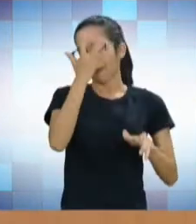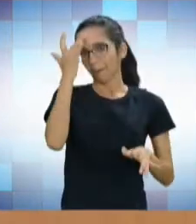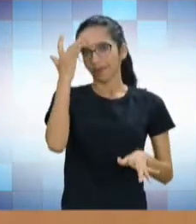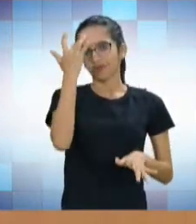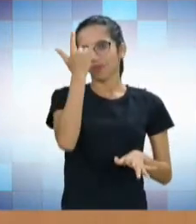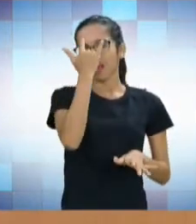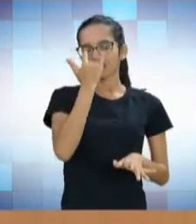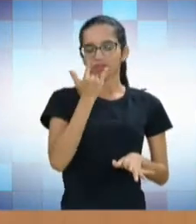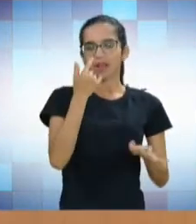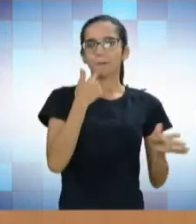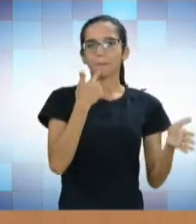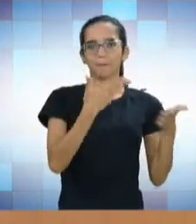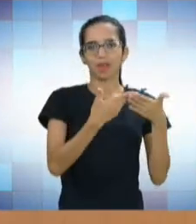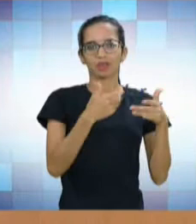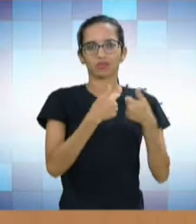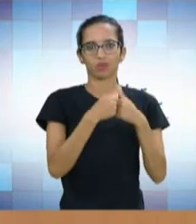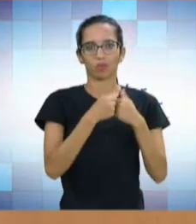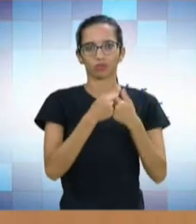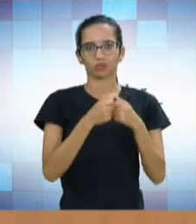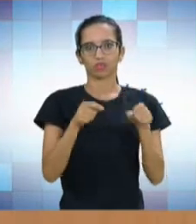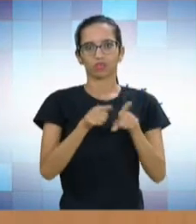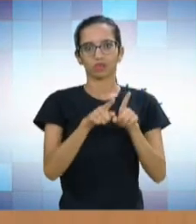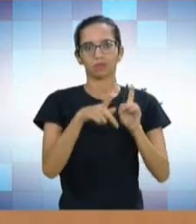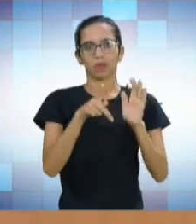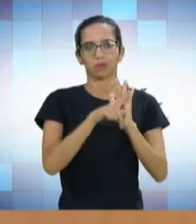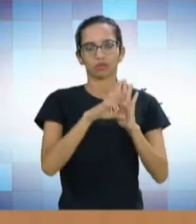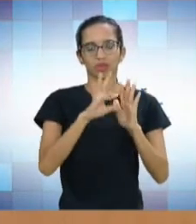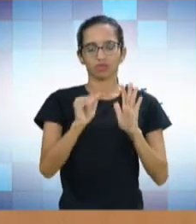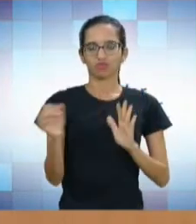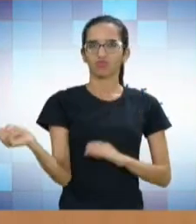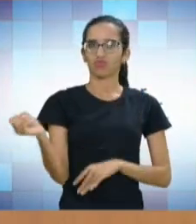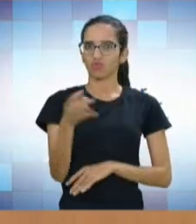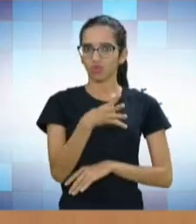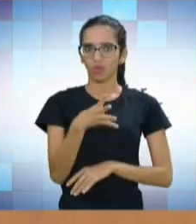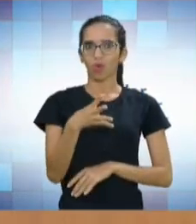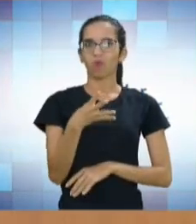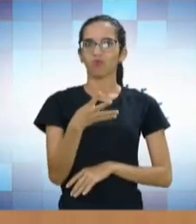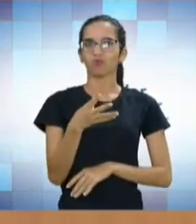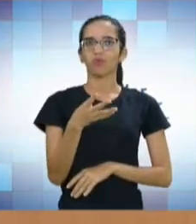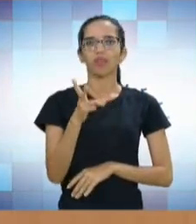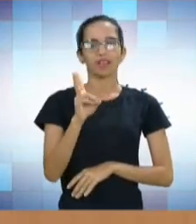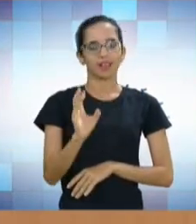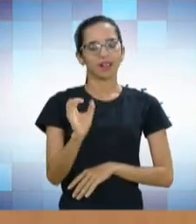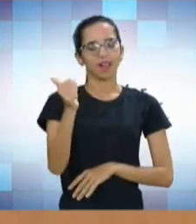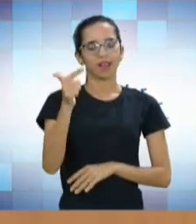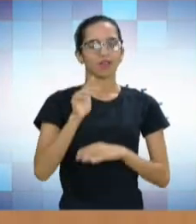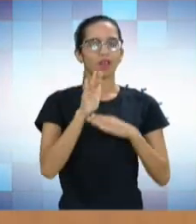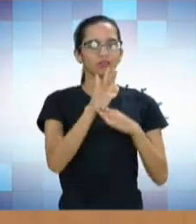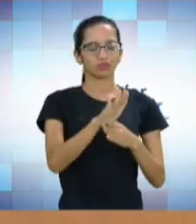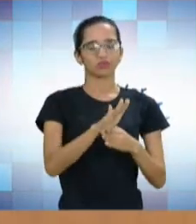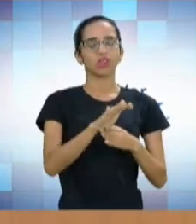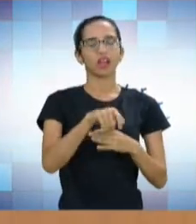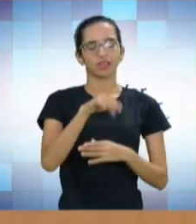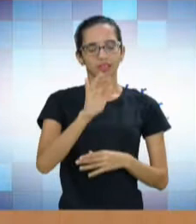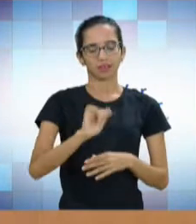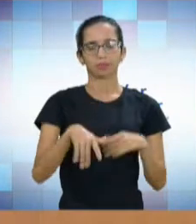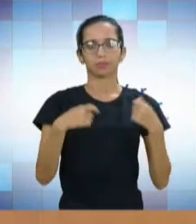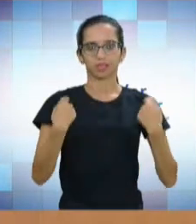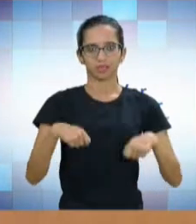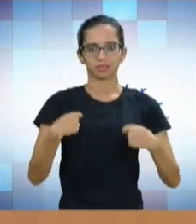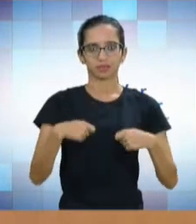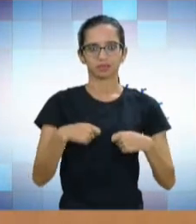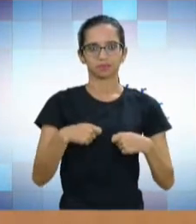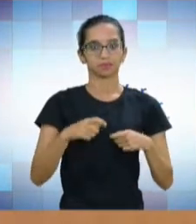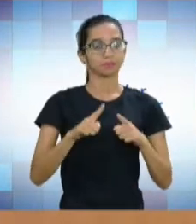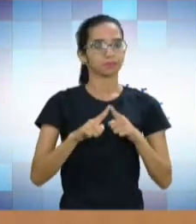ao deficiente que hoje está chegando também é um projeto inovador um projeto que vai ser muito útil para as pessoas que precisam